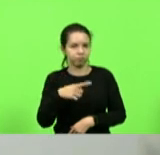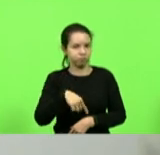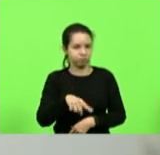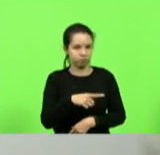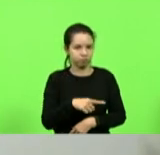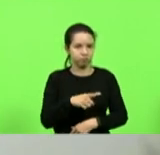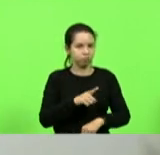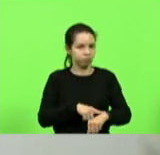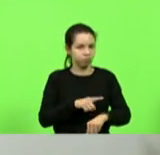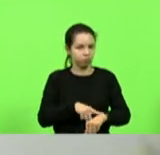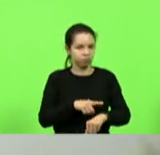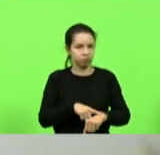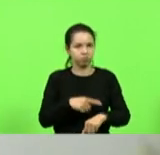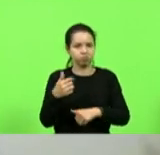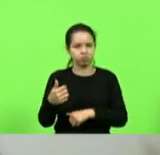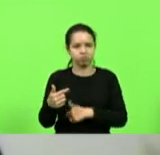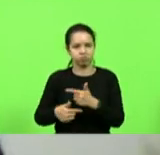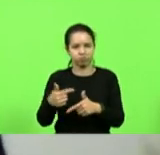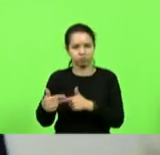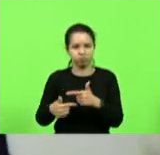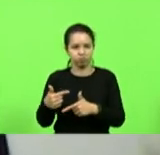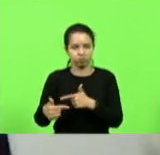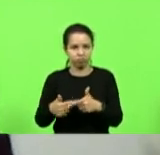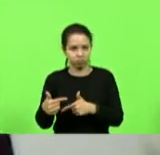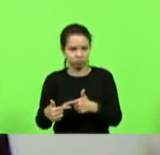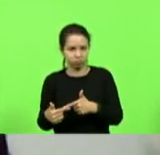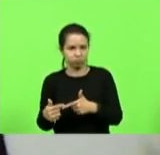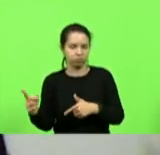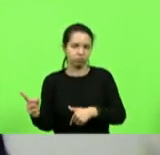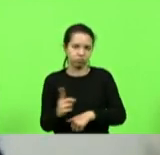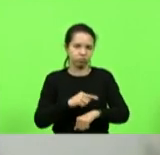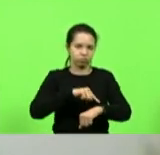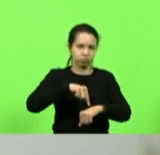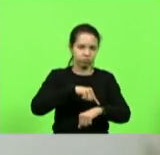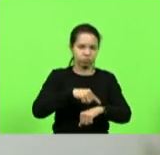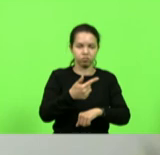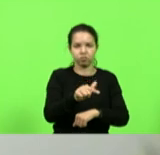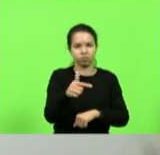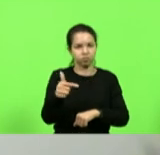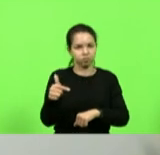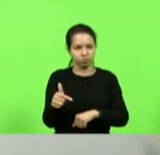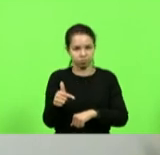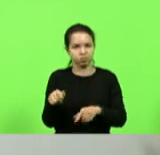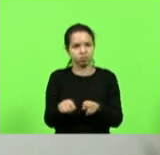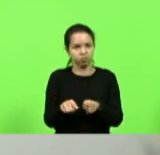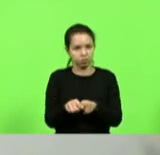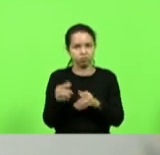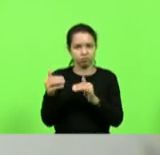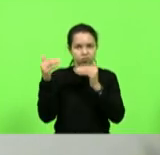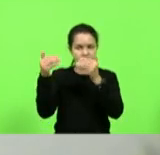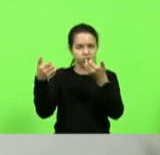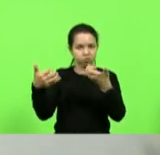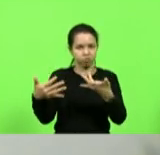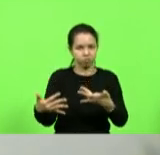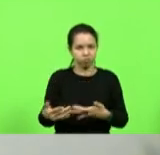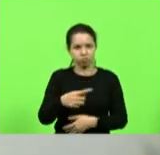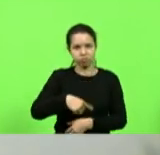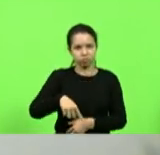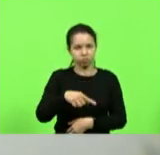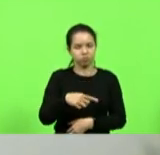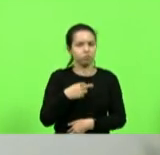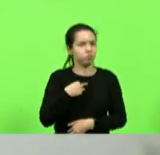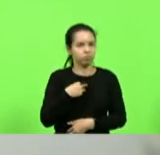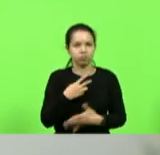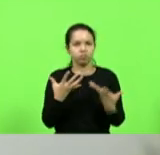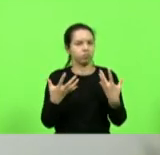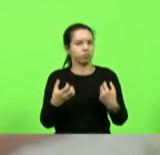juristas, né? De nós não termos várias autoridades manifestaram aqui também, nós não podemos aceitar